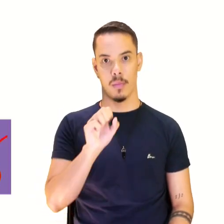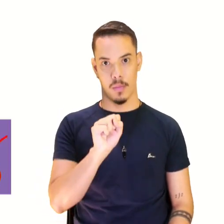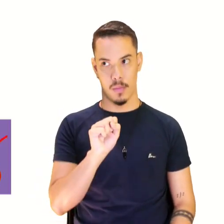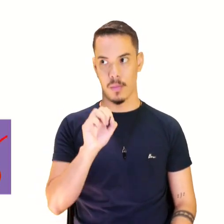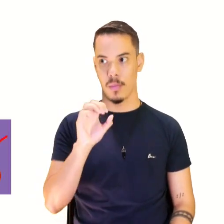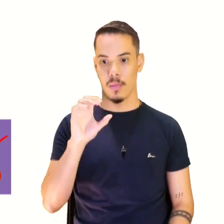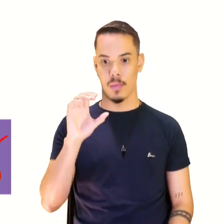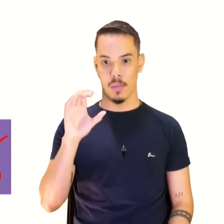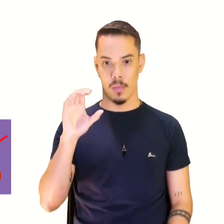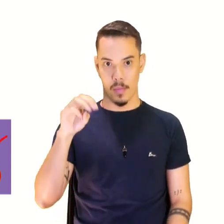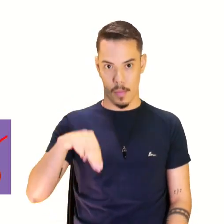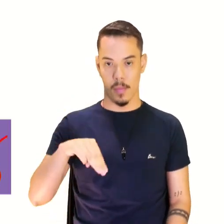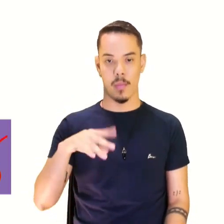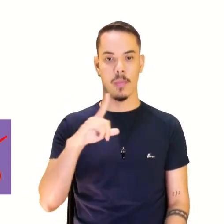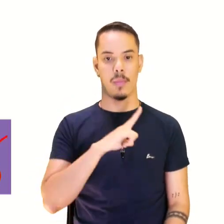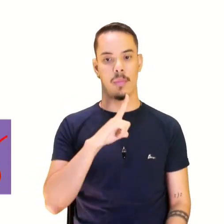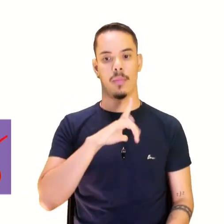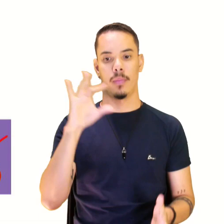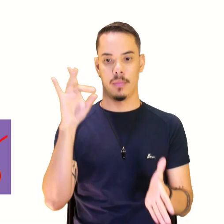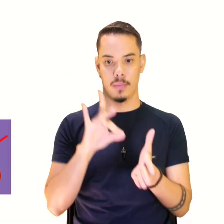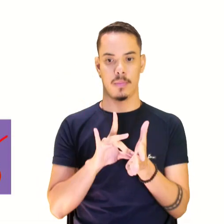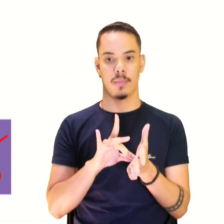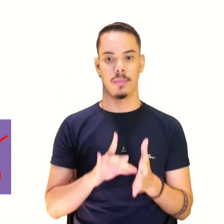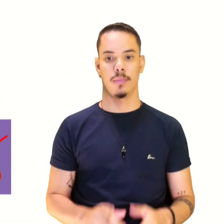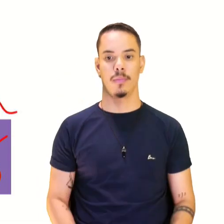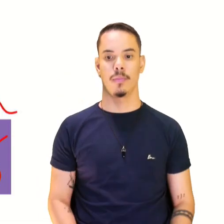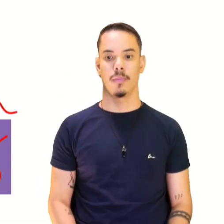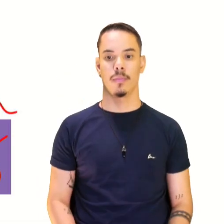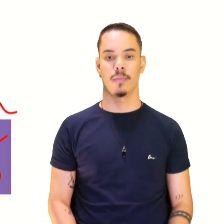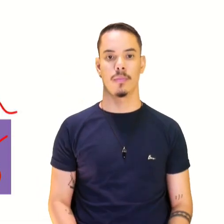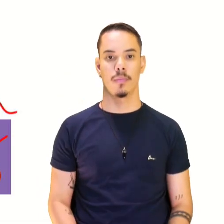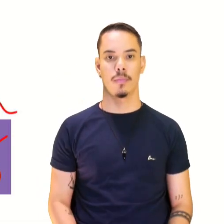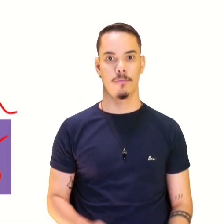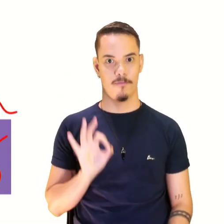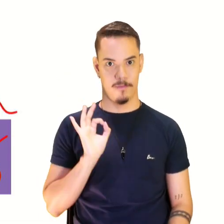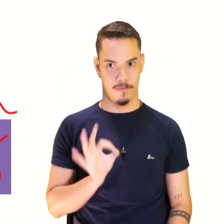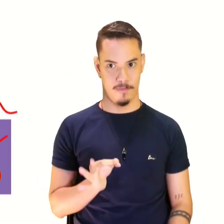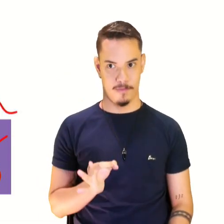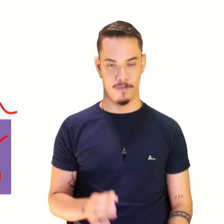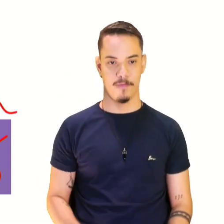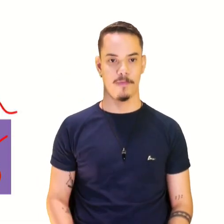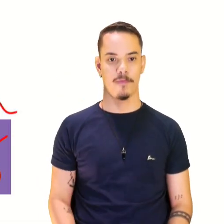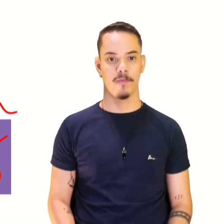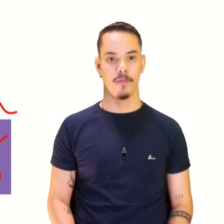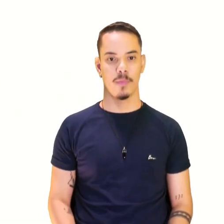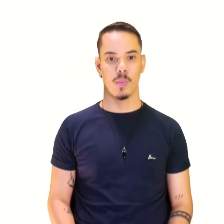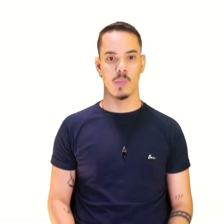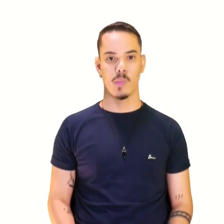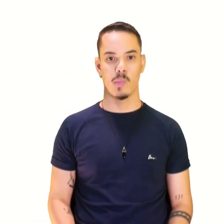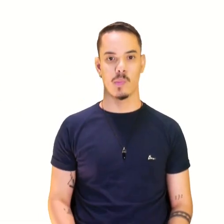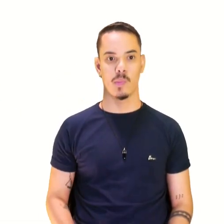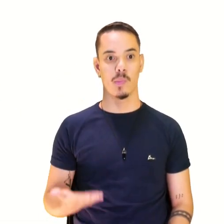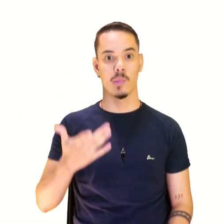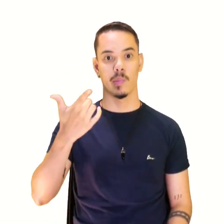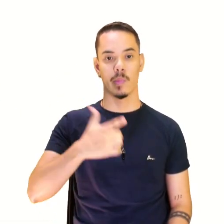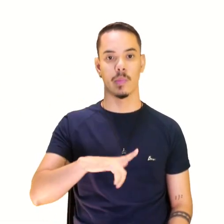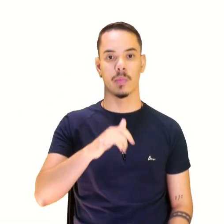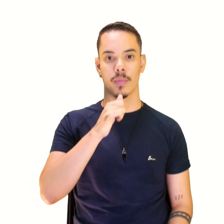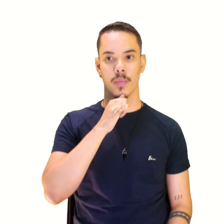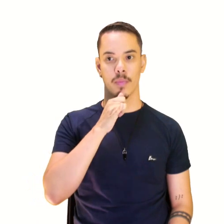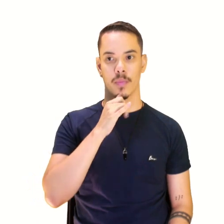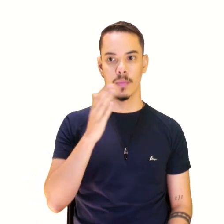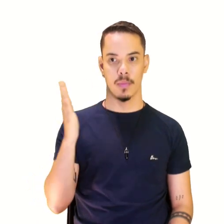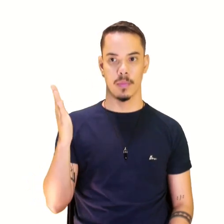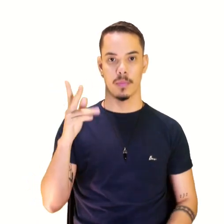na realidade, a varanda tem 8 metros de comprimento, certo? Beleza. Vamos dar mais um exemplo? Olha lá.